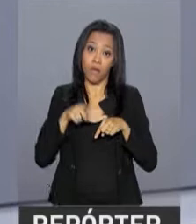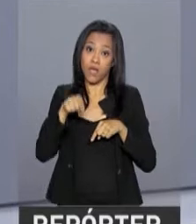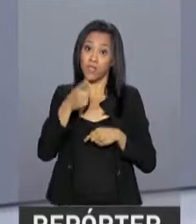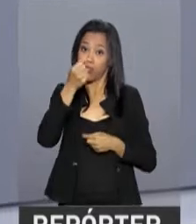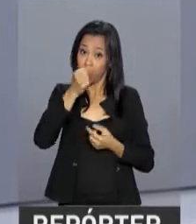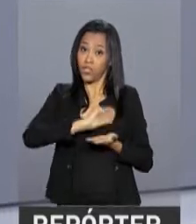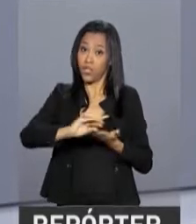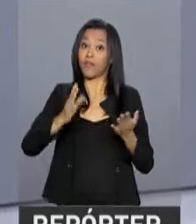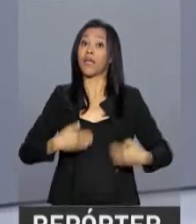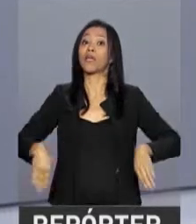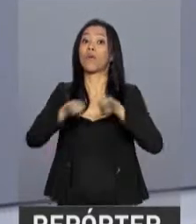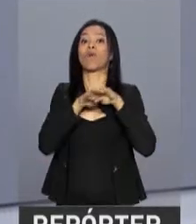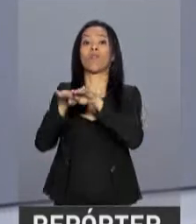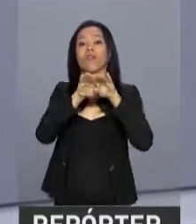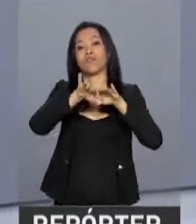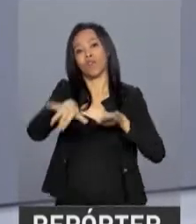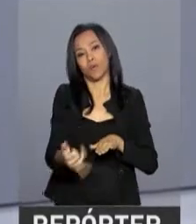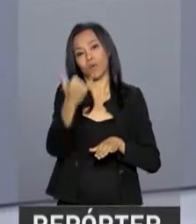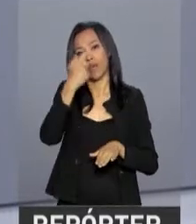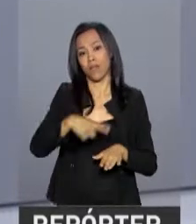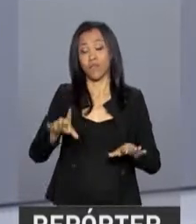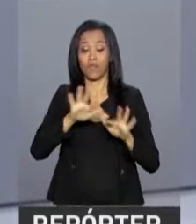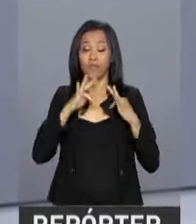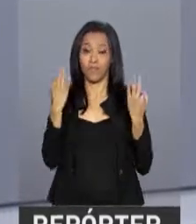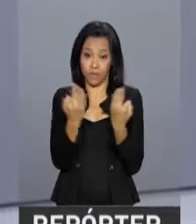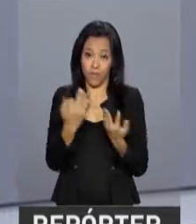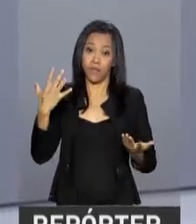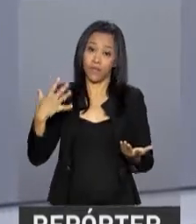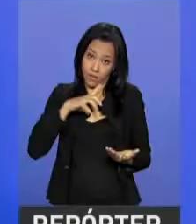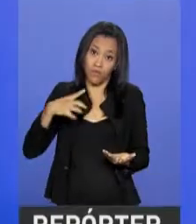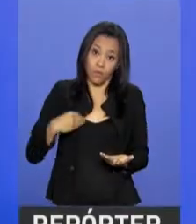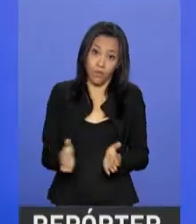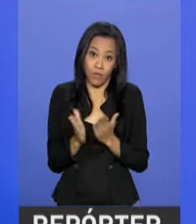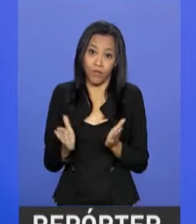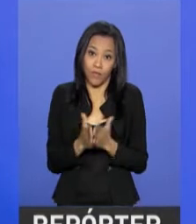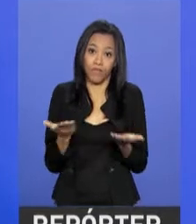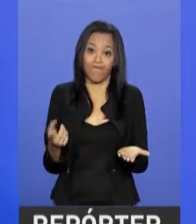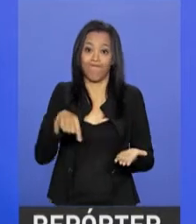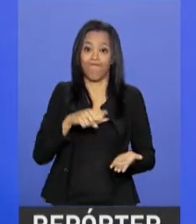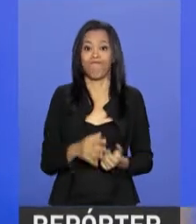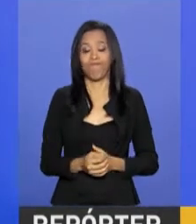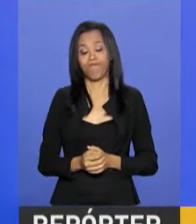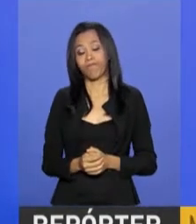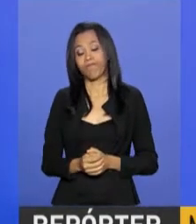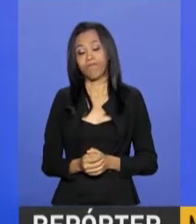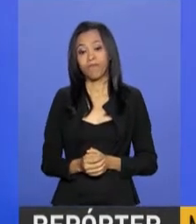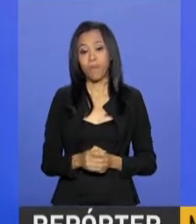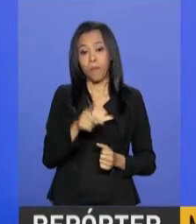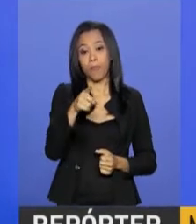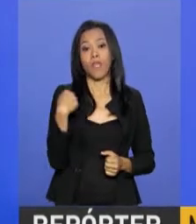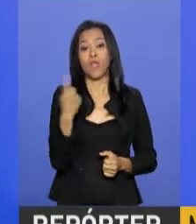igualdade de oportunidades para filhos das famílias mais pobres nós estamos assegurando